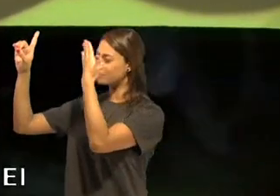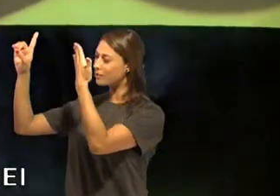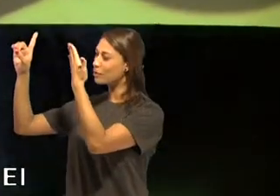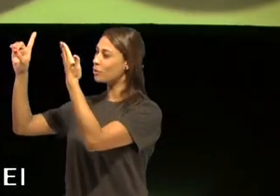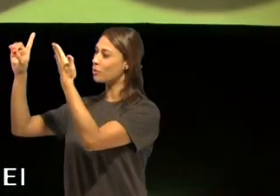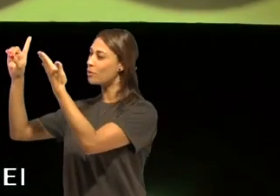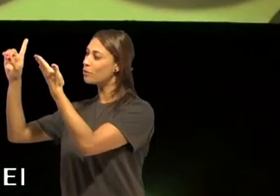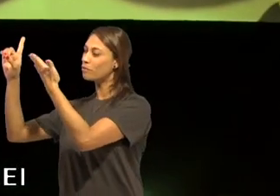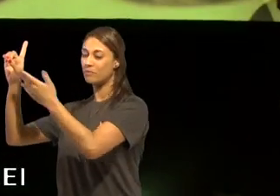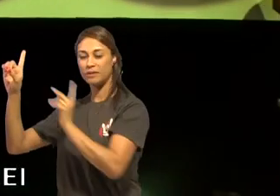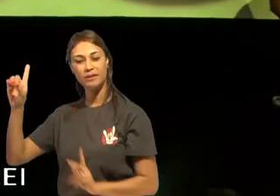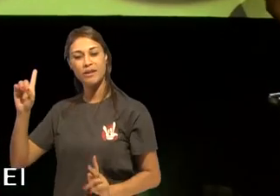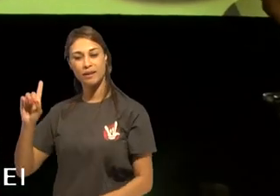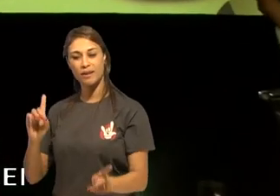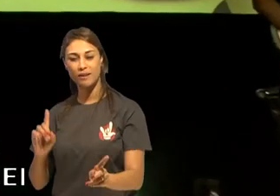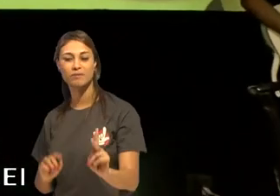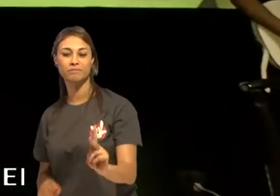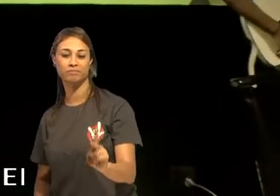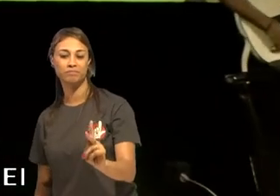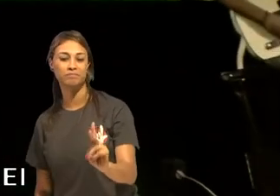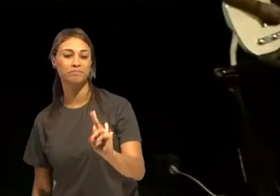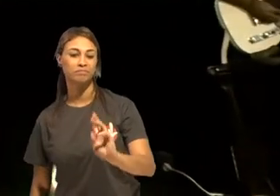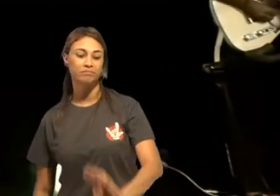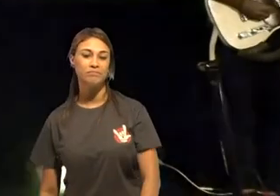sempre eu confiarei.